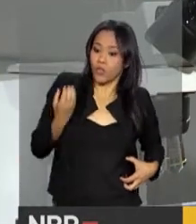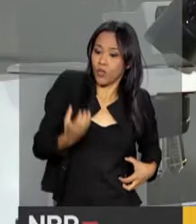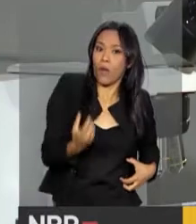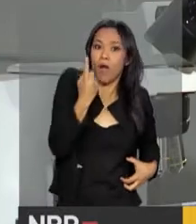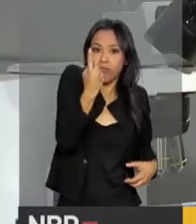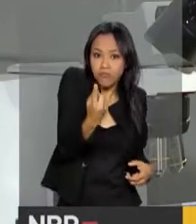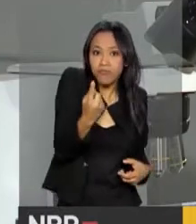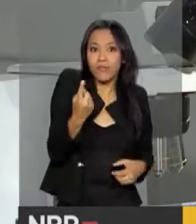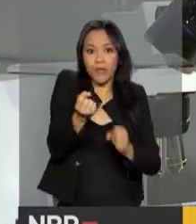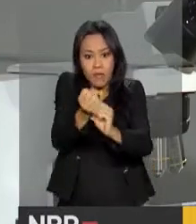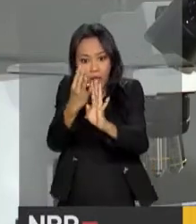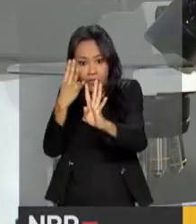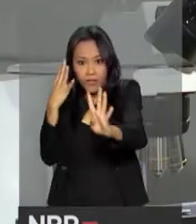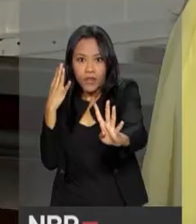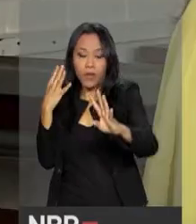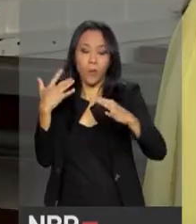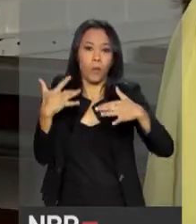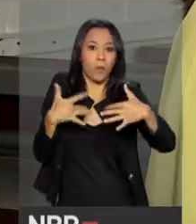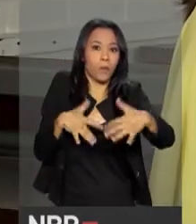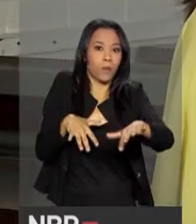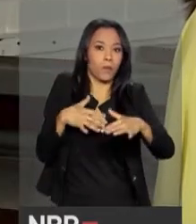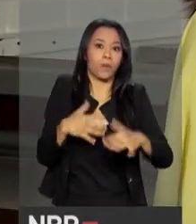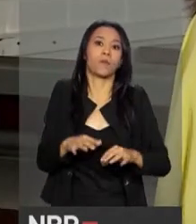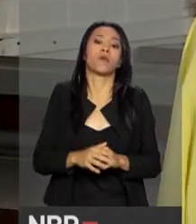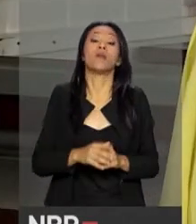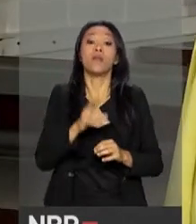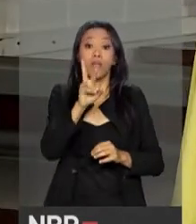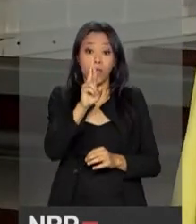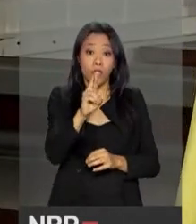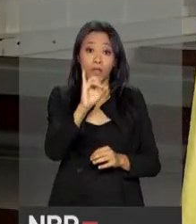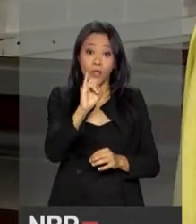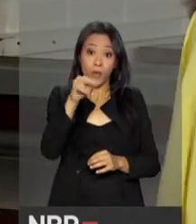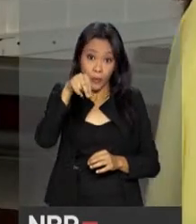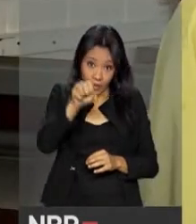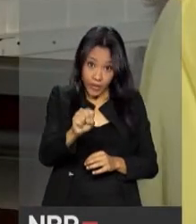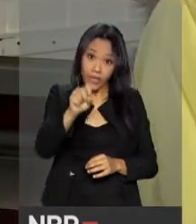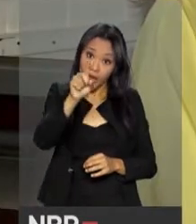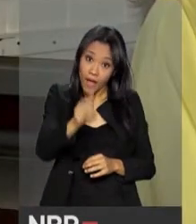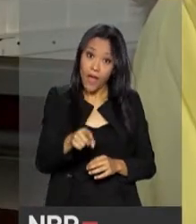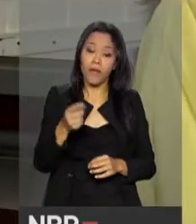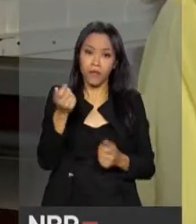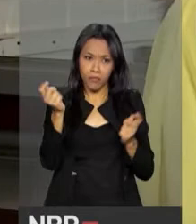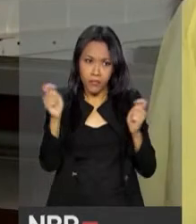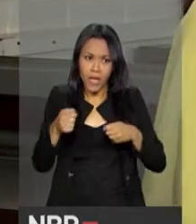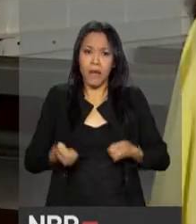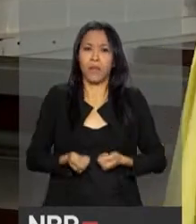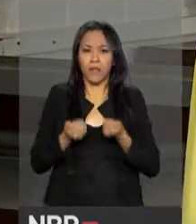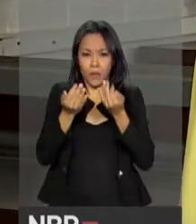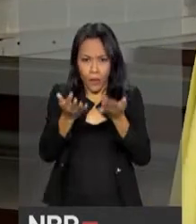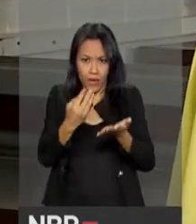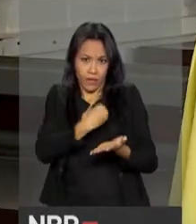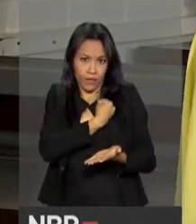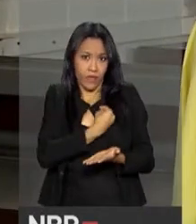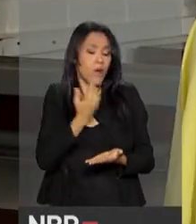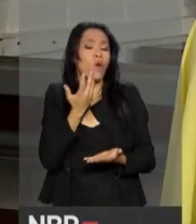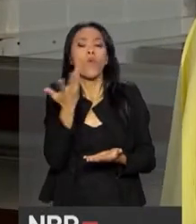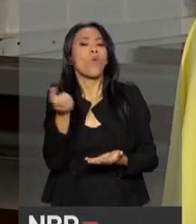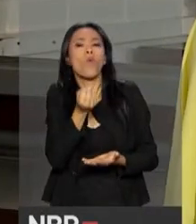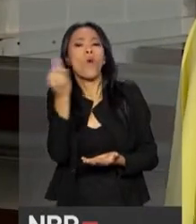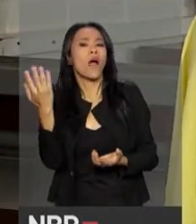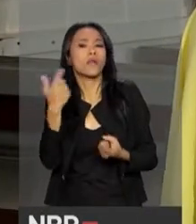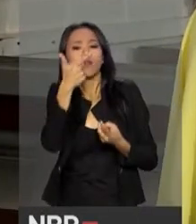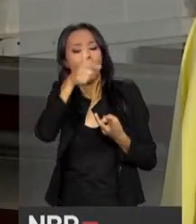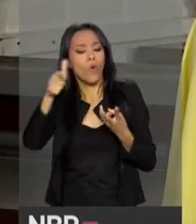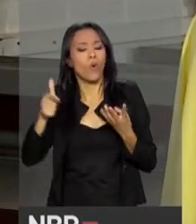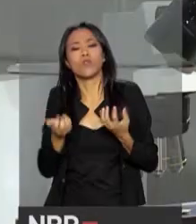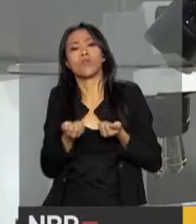maior fila é a maior demanda e o rio inclusive um dos órgãos que pode ser doado em vida né que outros órgãos podem ser